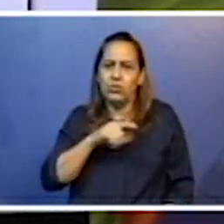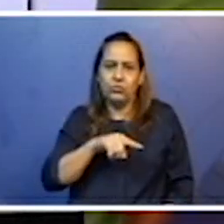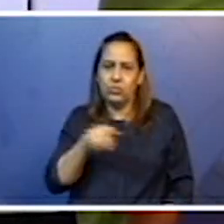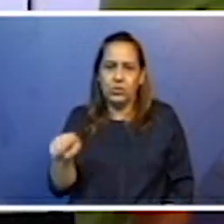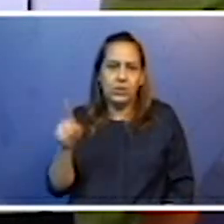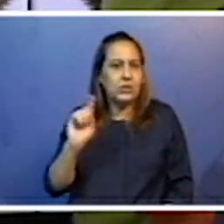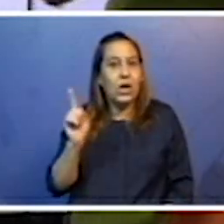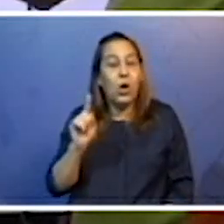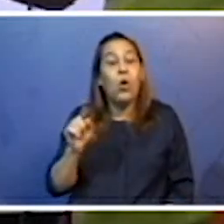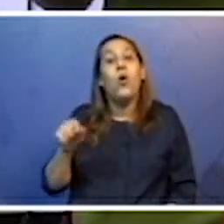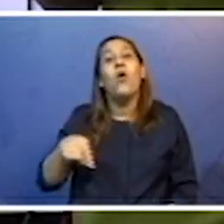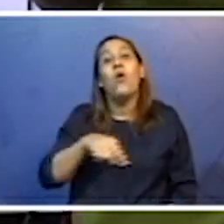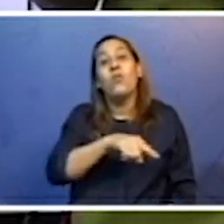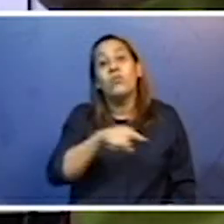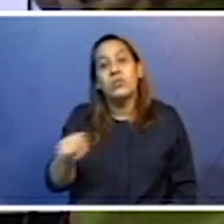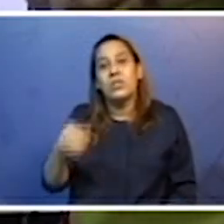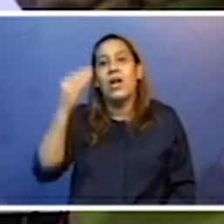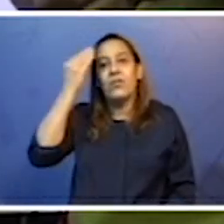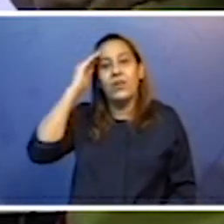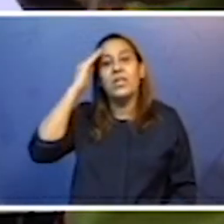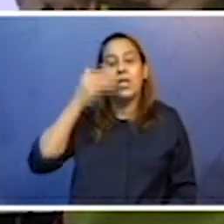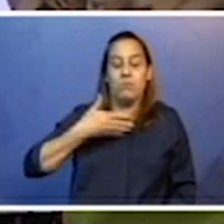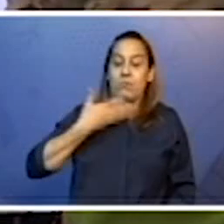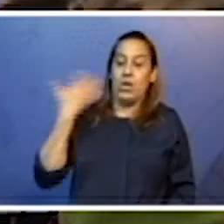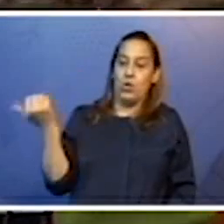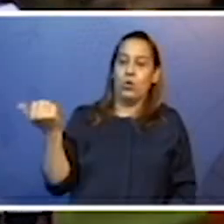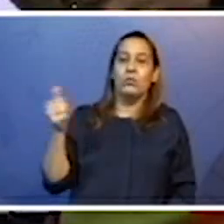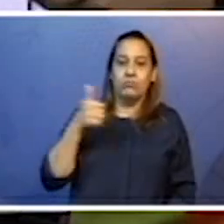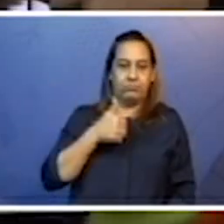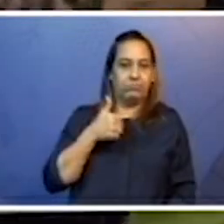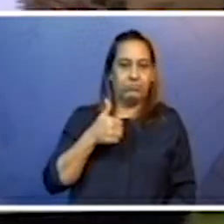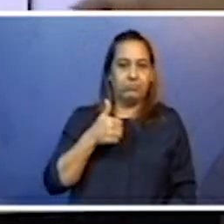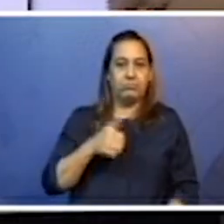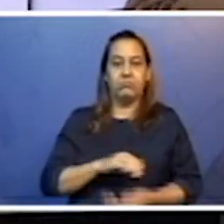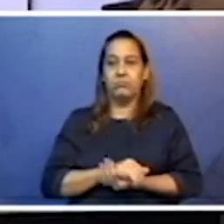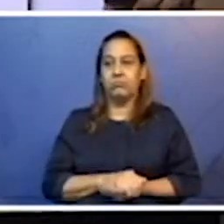partir de hoje, você vai melhorar, tá bom?